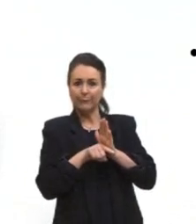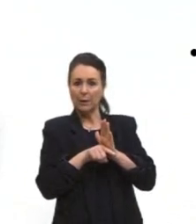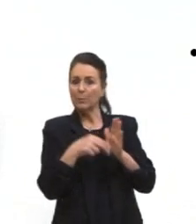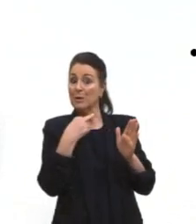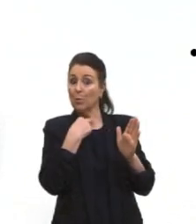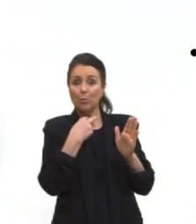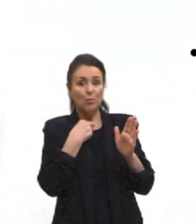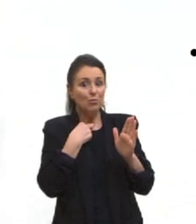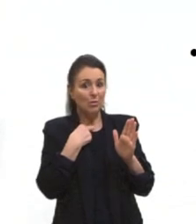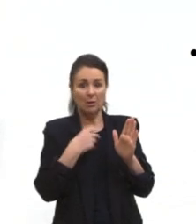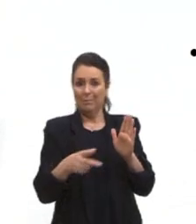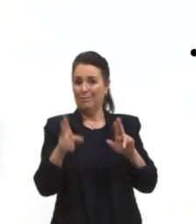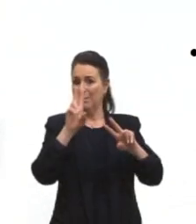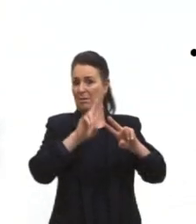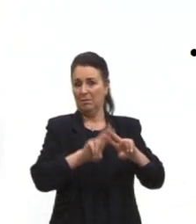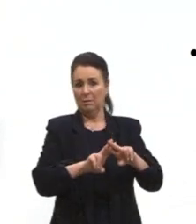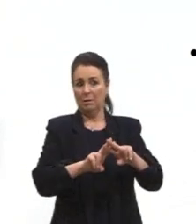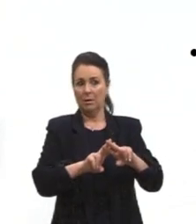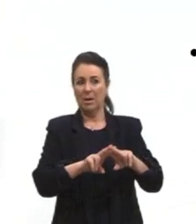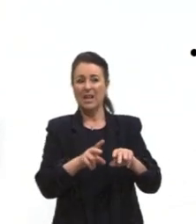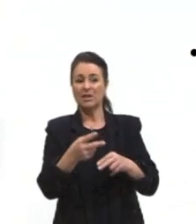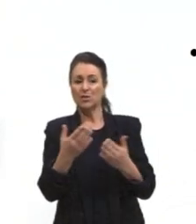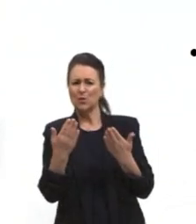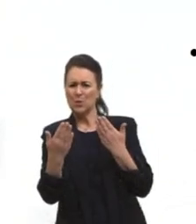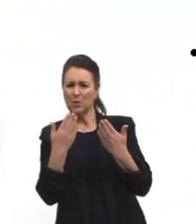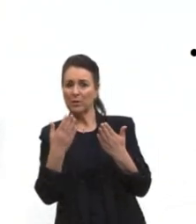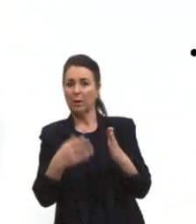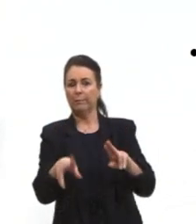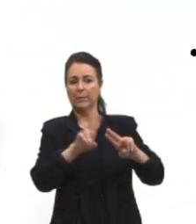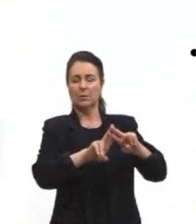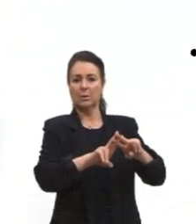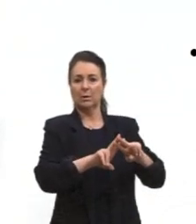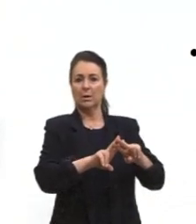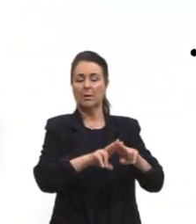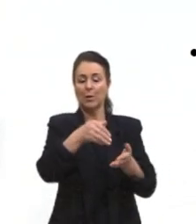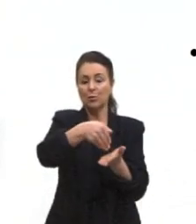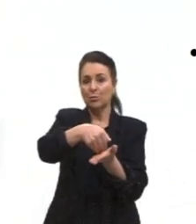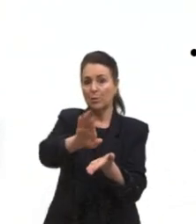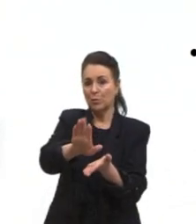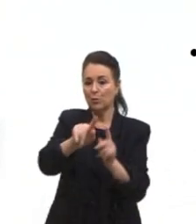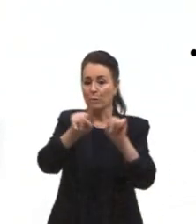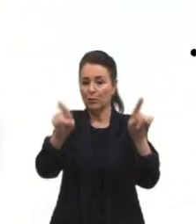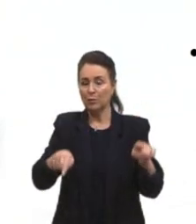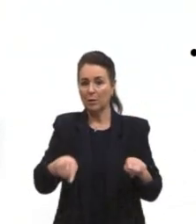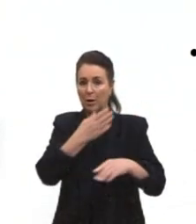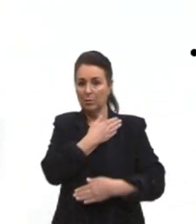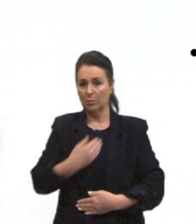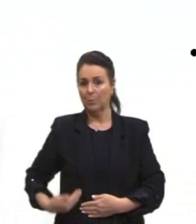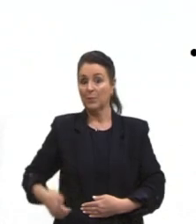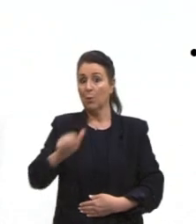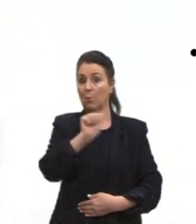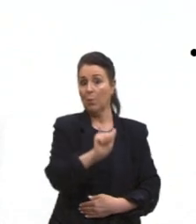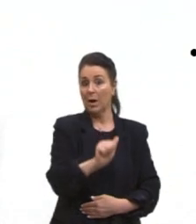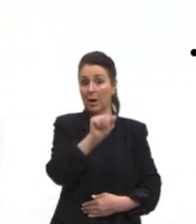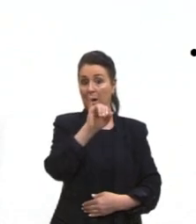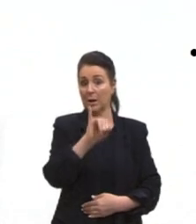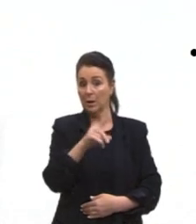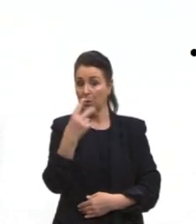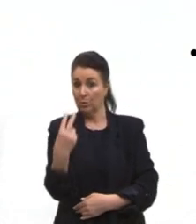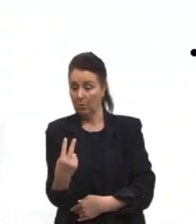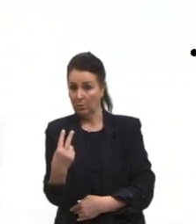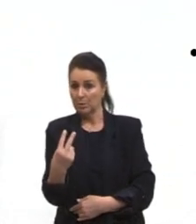podia aprender qualquer um só pela suspeita e que demitiu vários Funcionários Públicos o ai dois instituiu as eleições